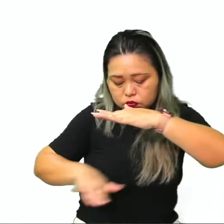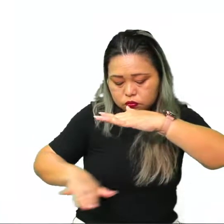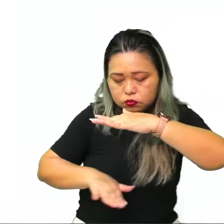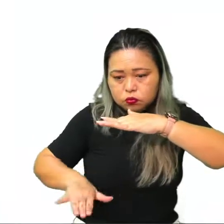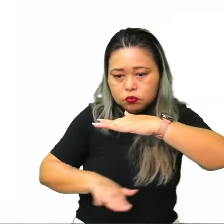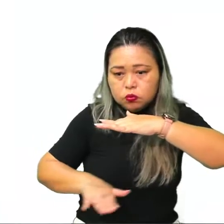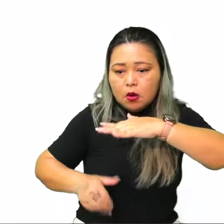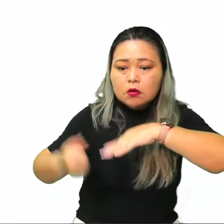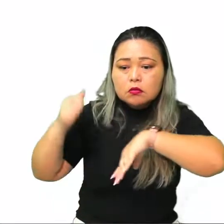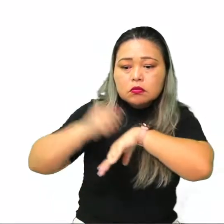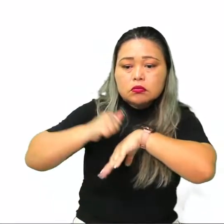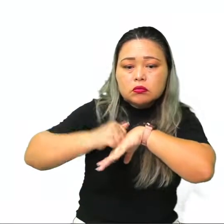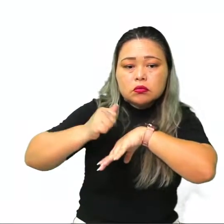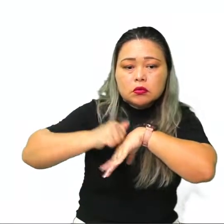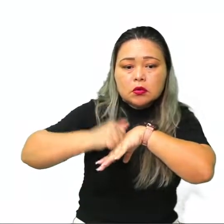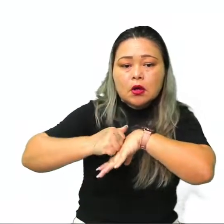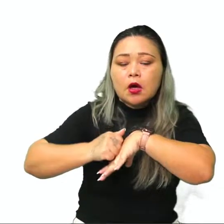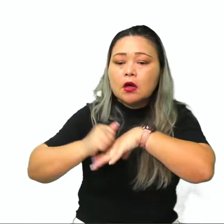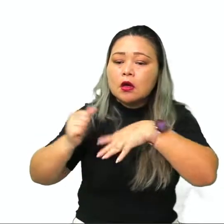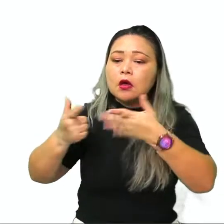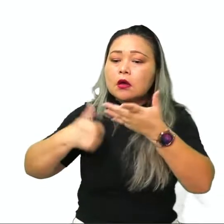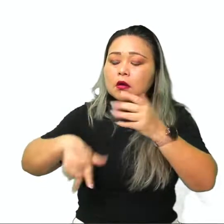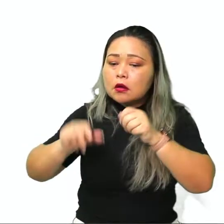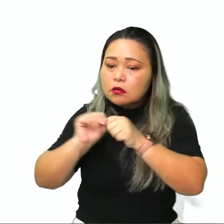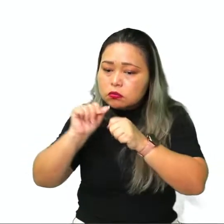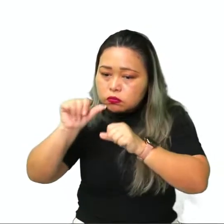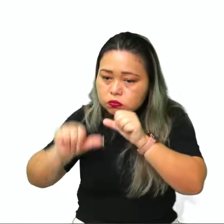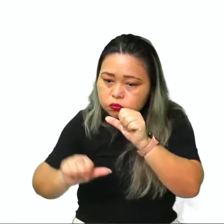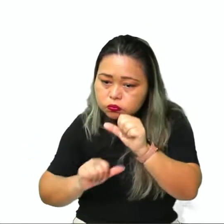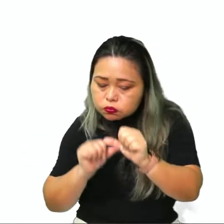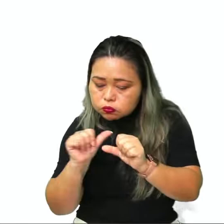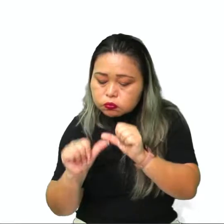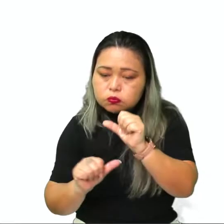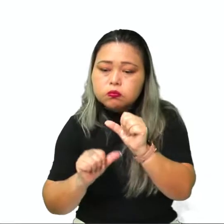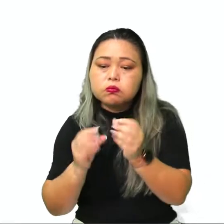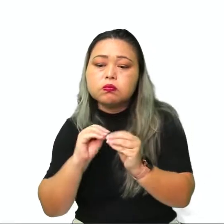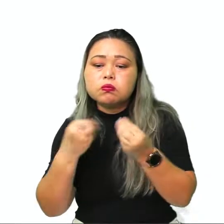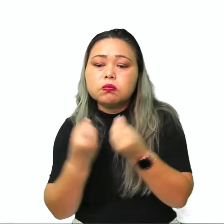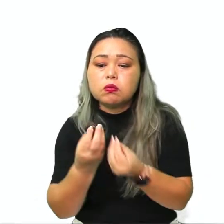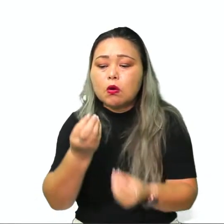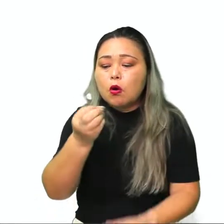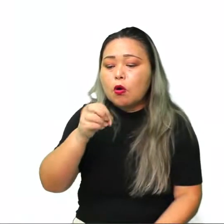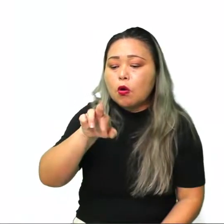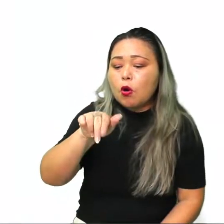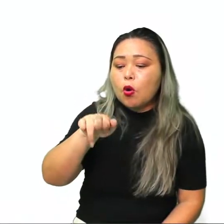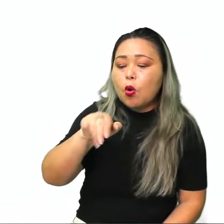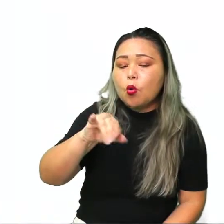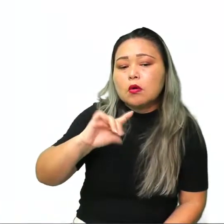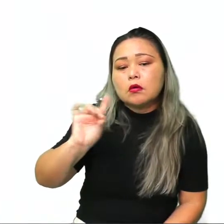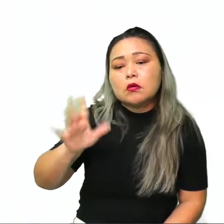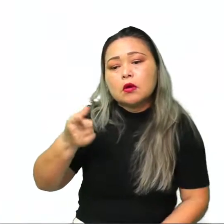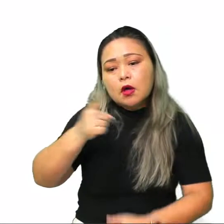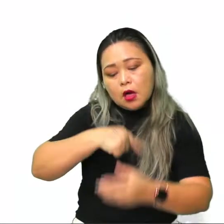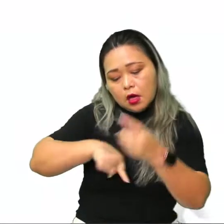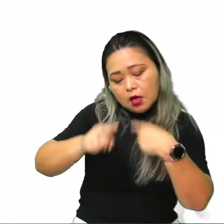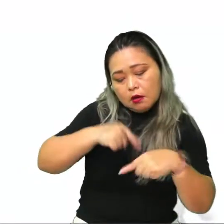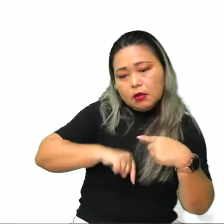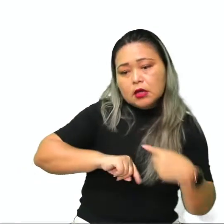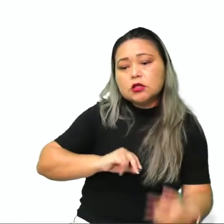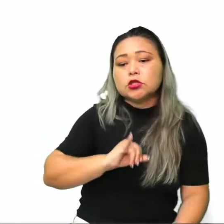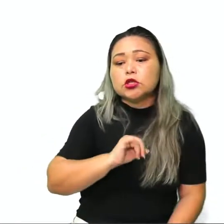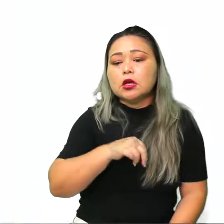lito, né? E autotróficas, porque é aquela que vão produzir substâncias orgânicas a partir de substâncias